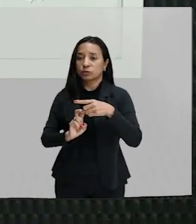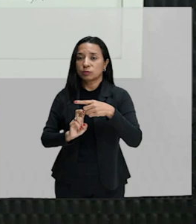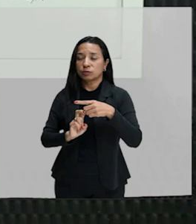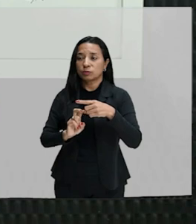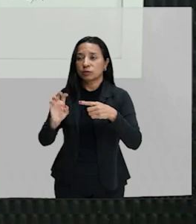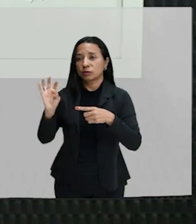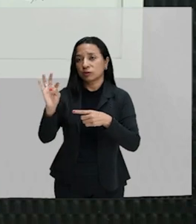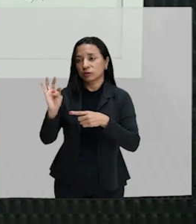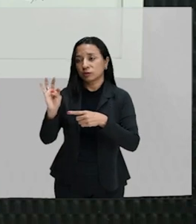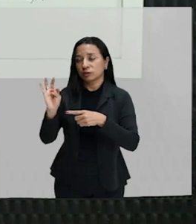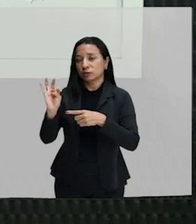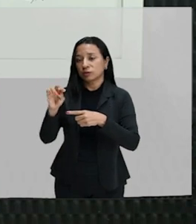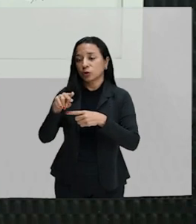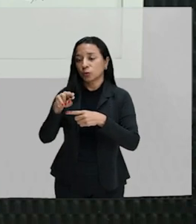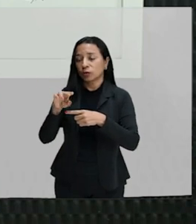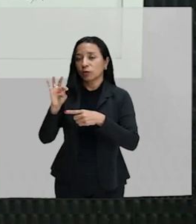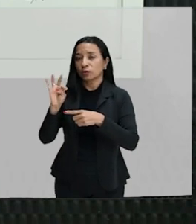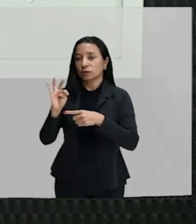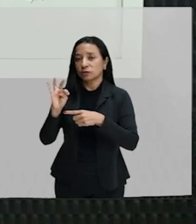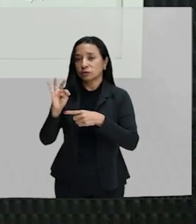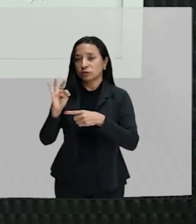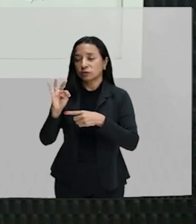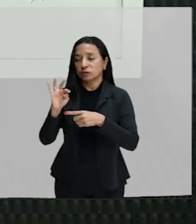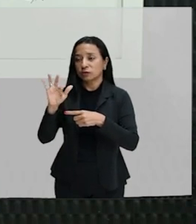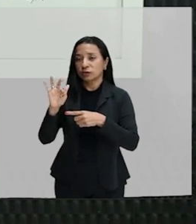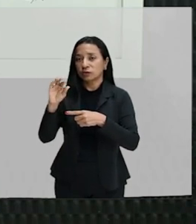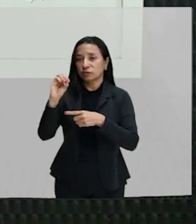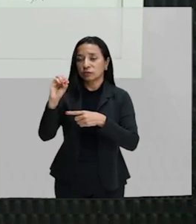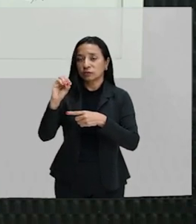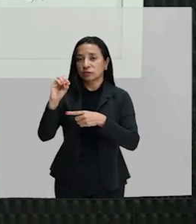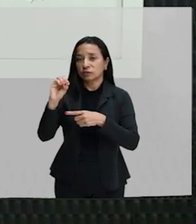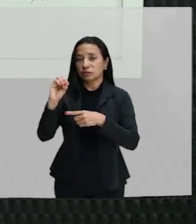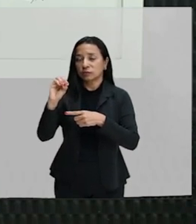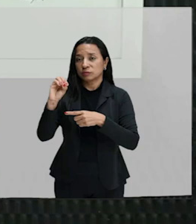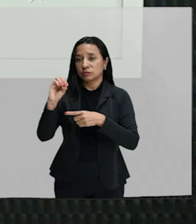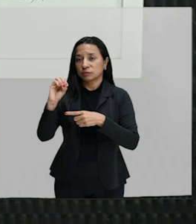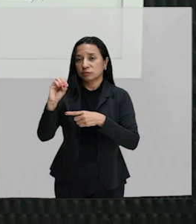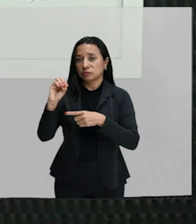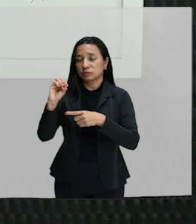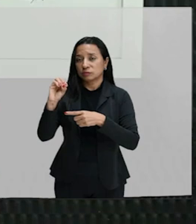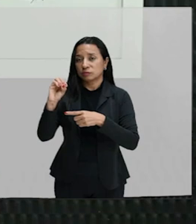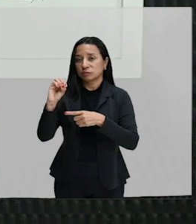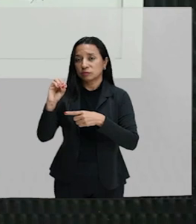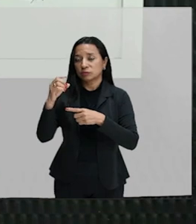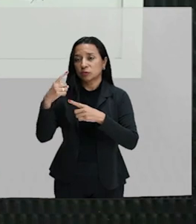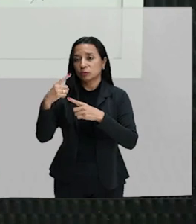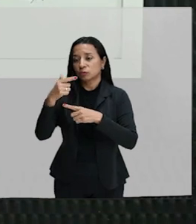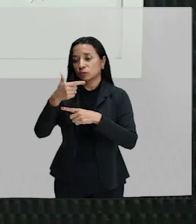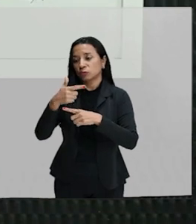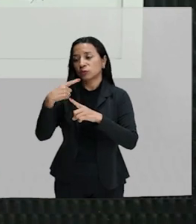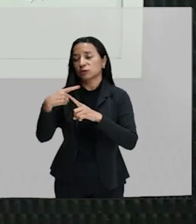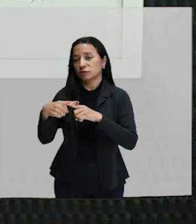fahenheit duas vezes a temperatura em cé